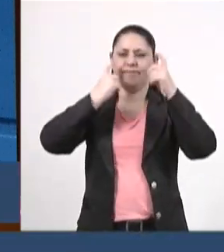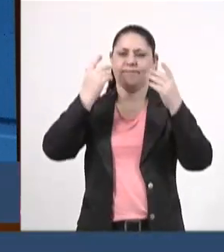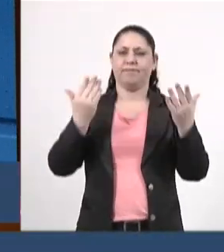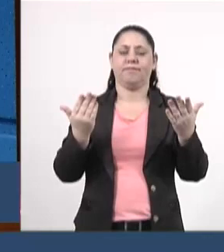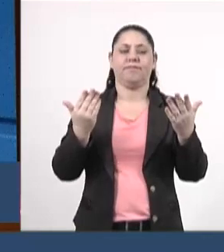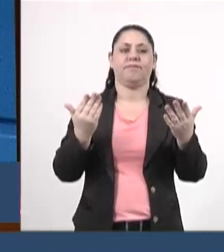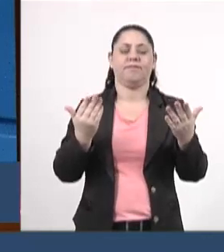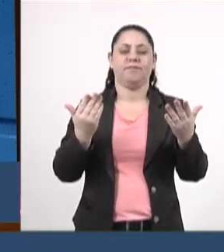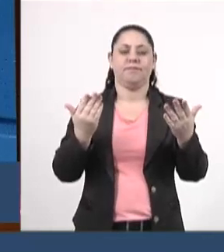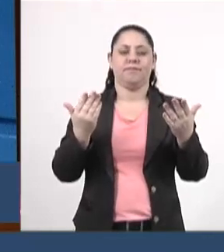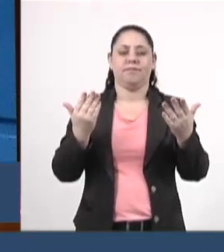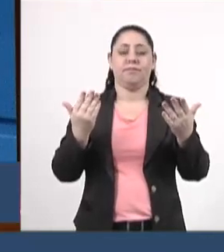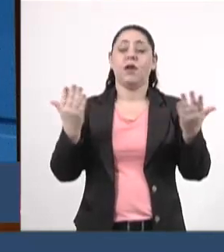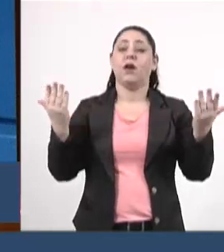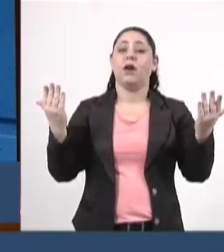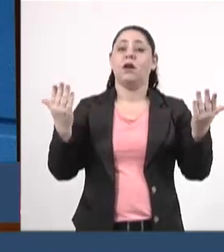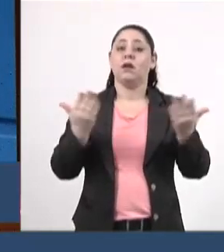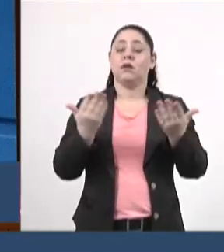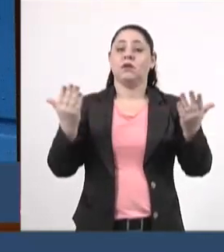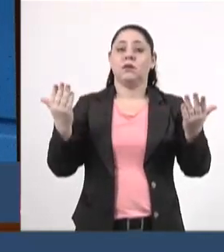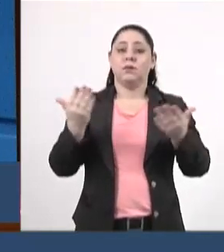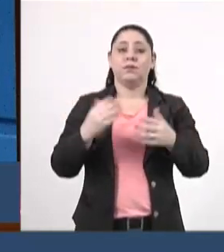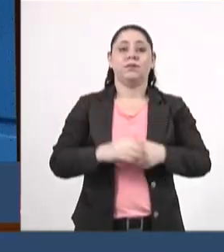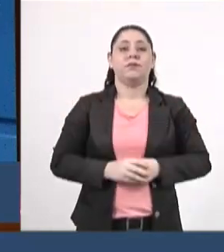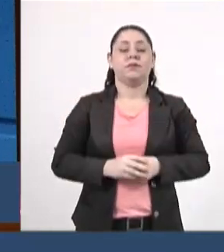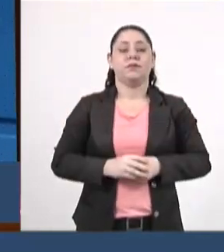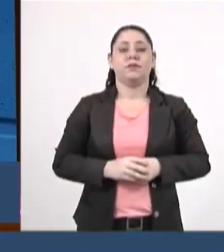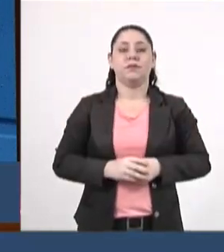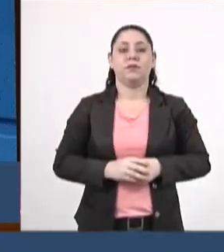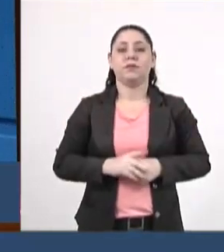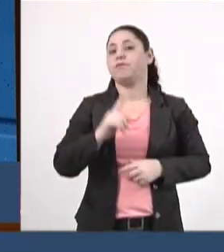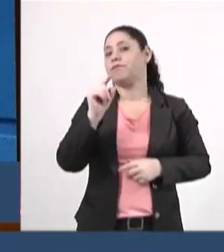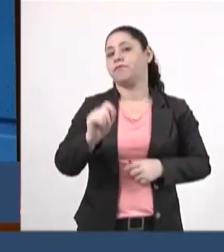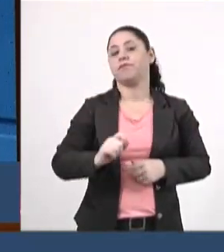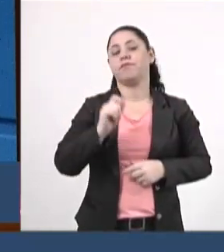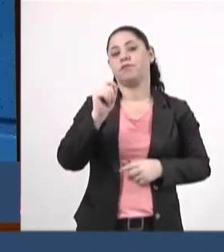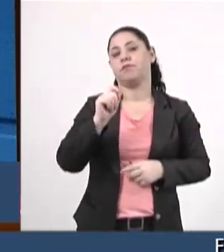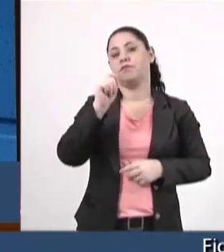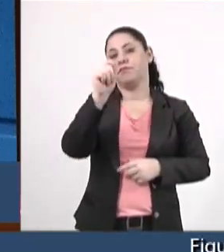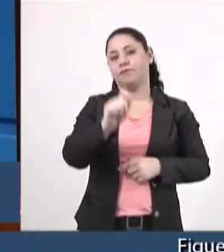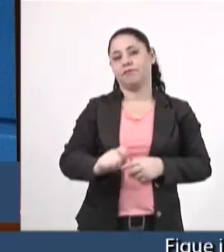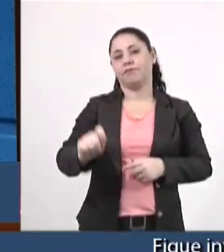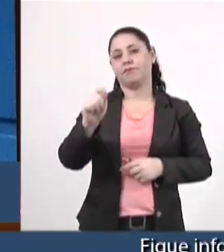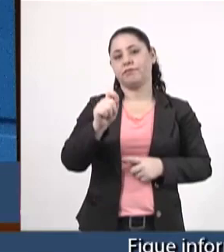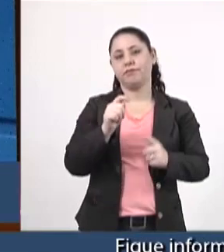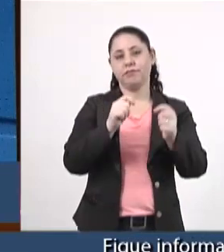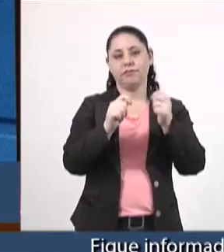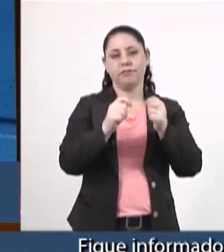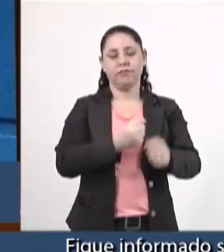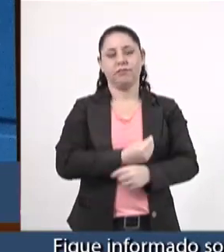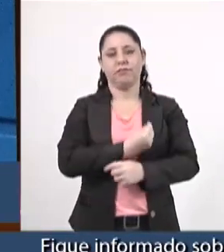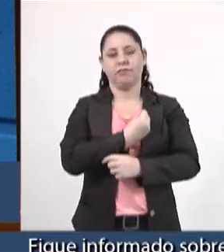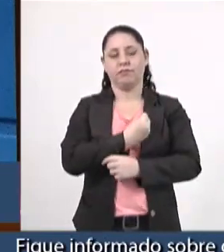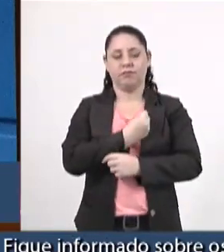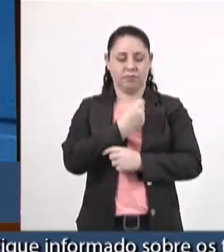Mas agora eu quero adentrar aqui que as agências reguladoras elas foram criadas